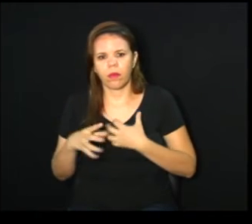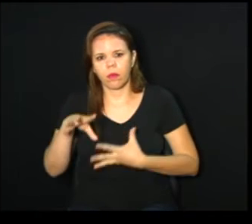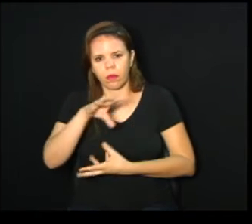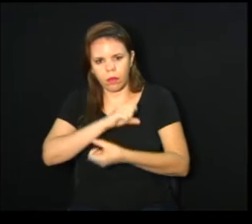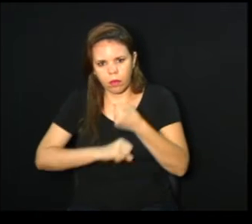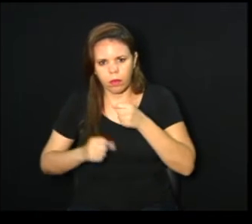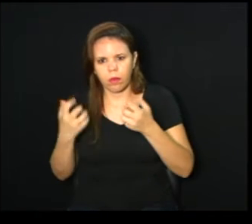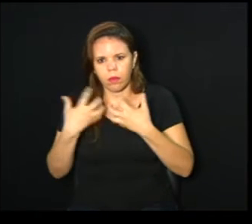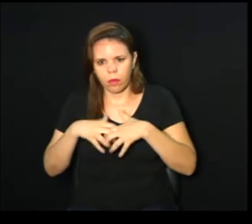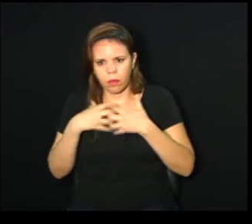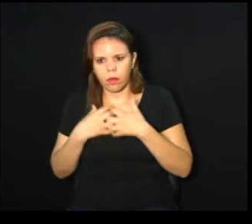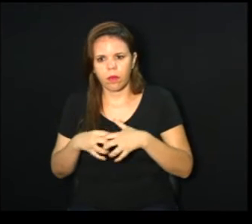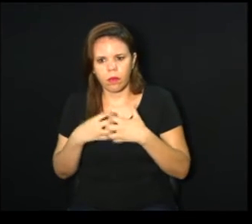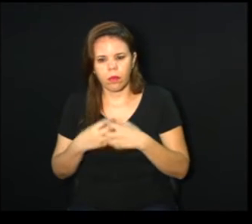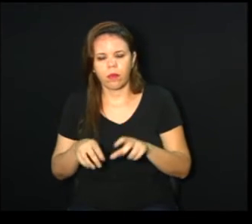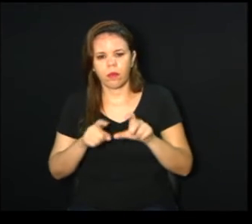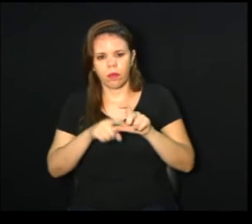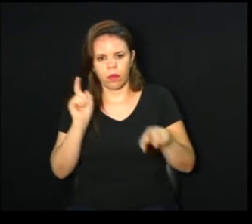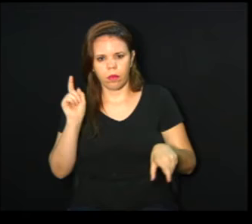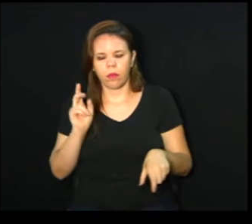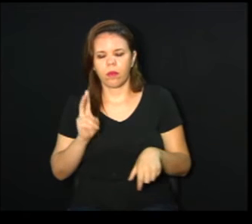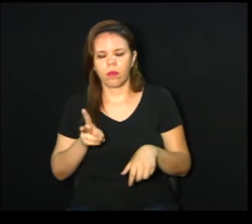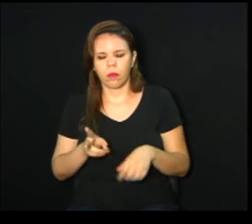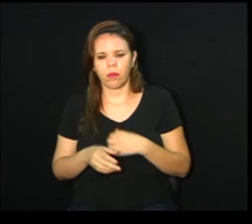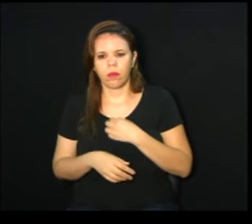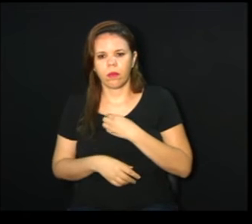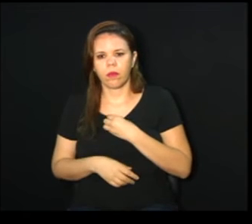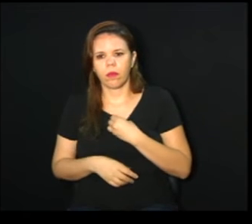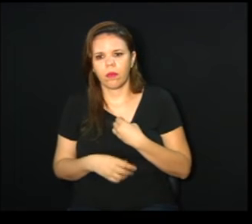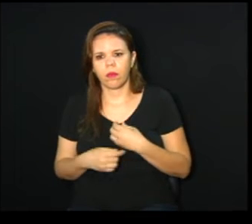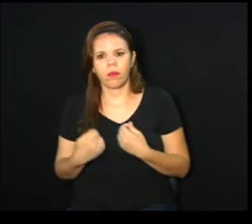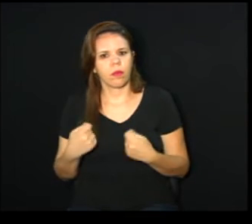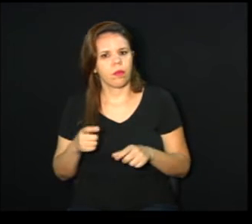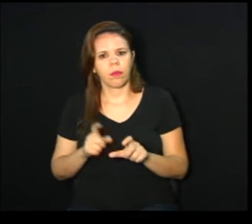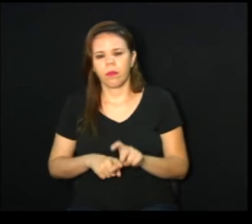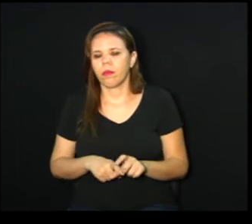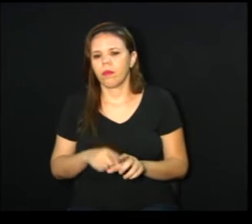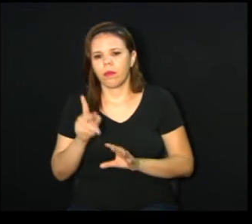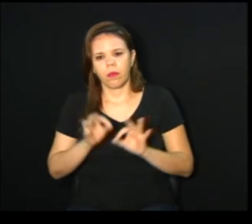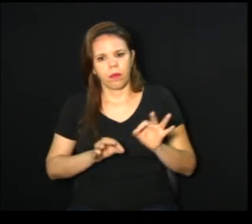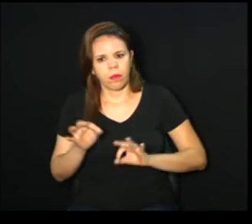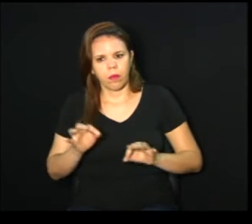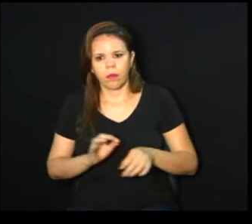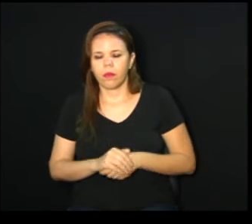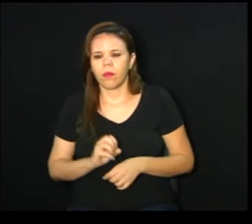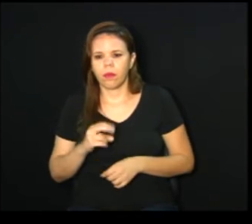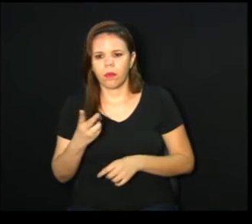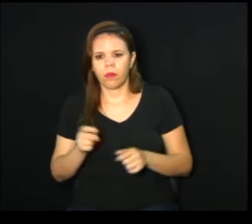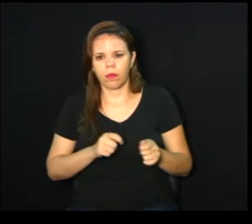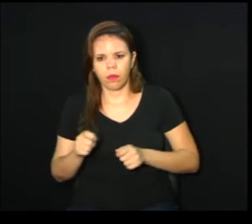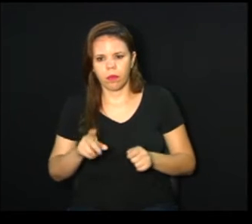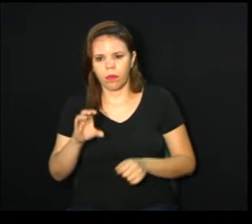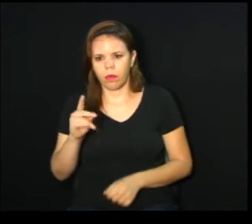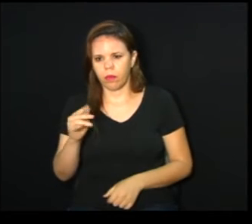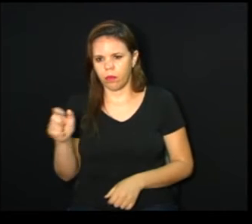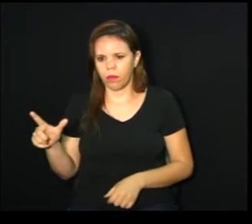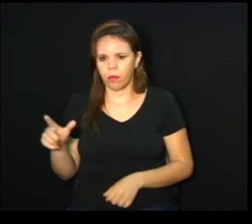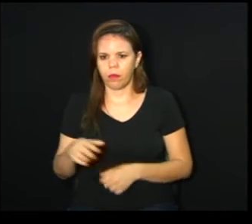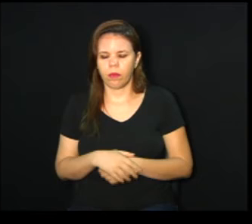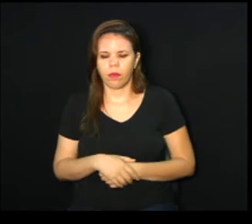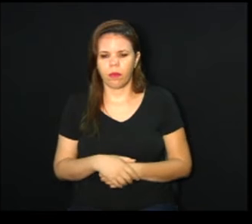pode funcionar autonomamente, muitas vezes, sem a regulamentação ou o controle da CPFL, por